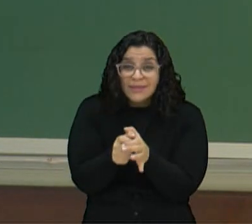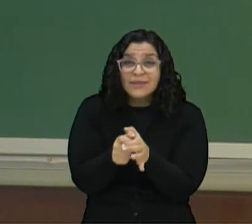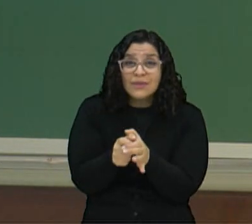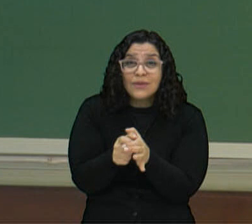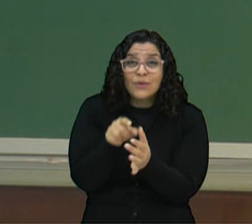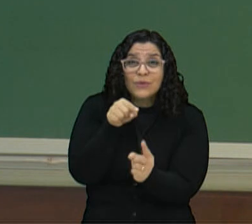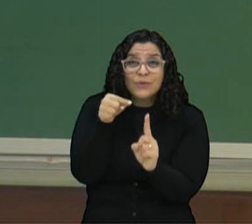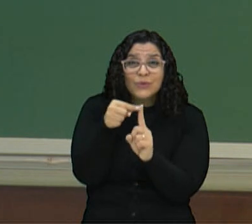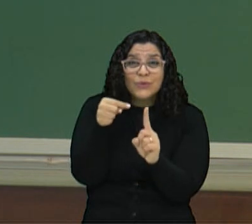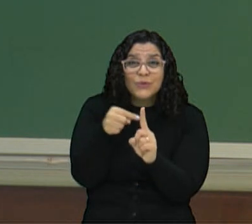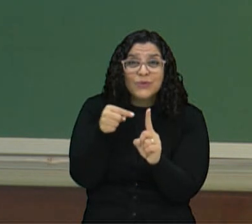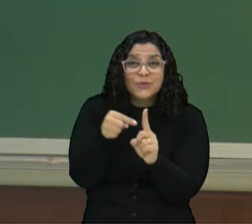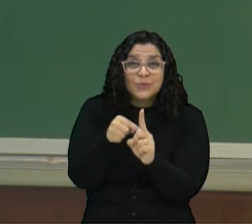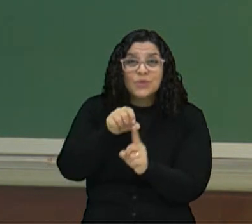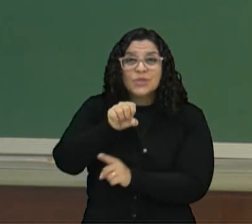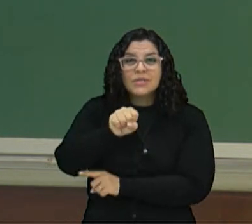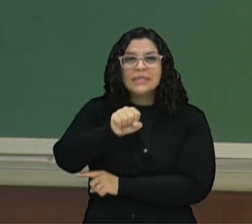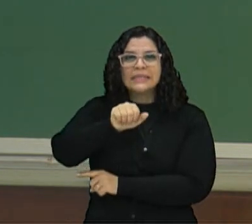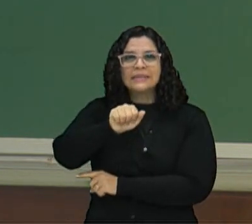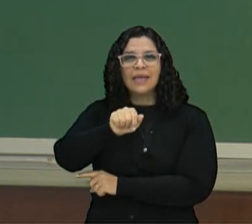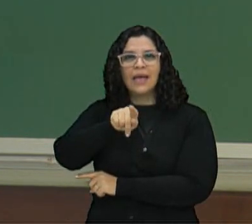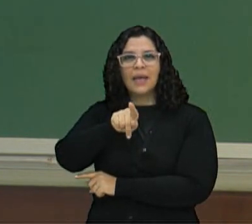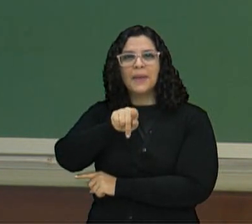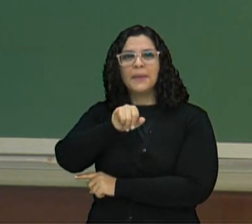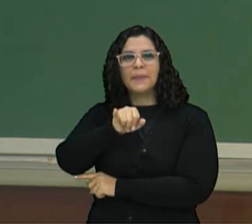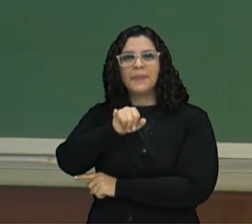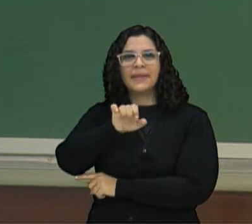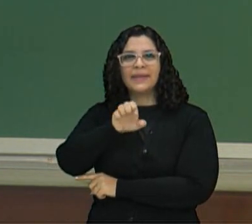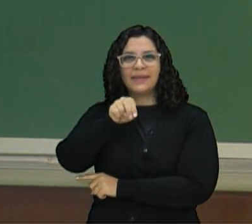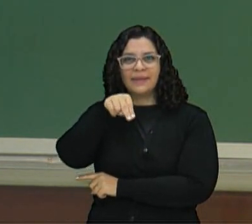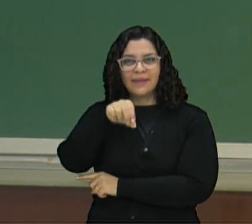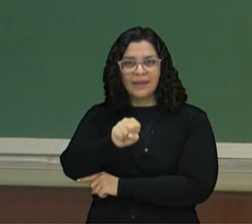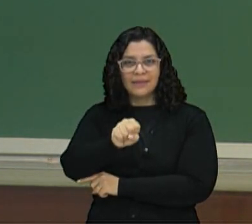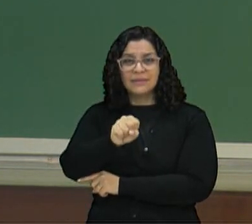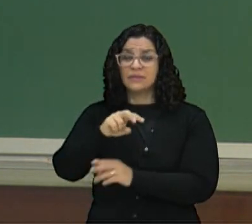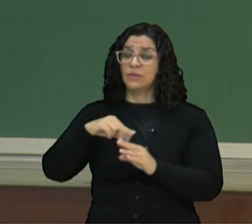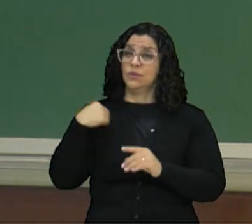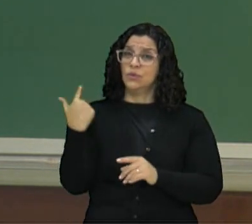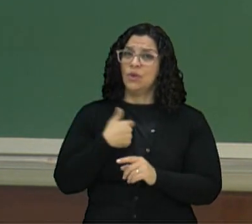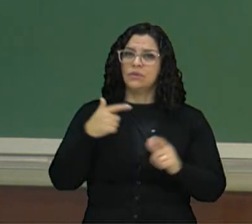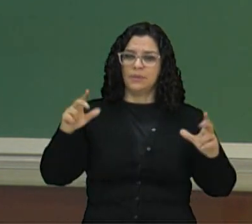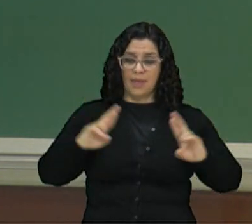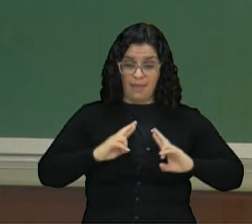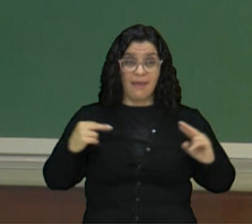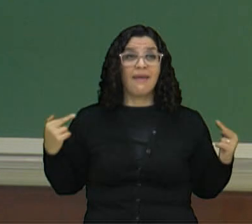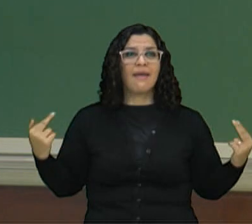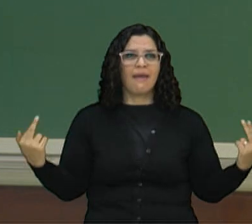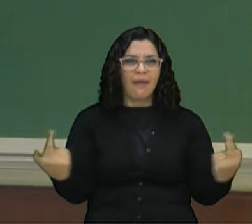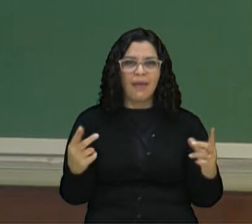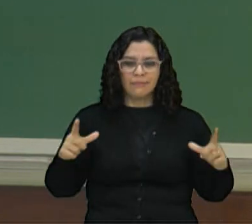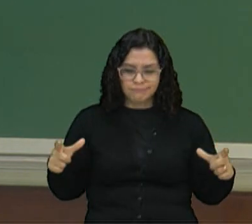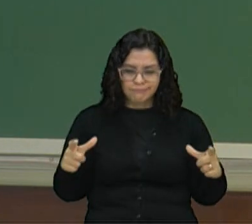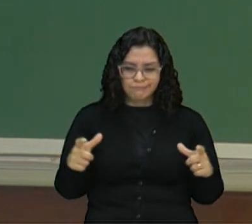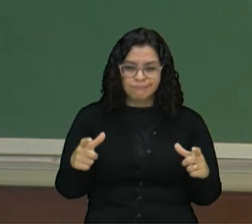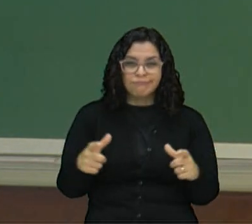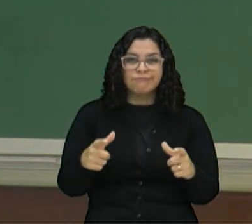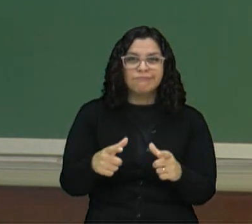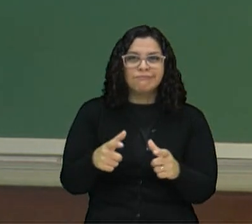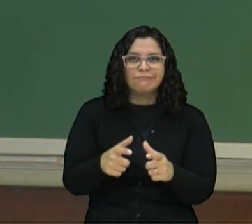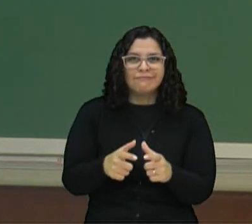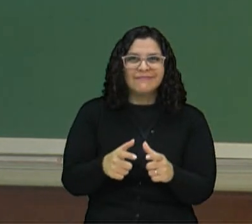Homo sapiens. E sempre que nós escrevemos um gênero de uma espécie, nós escrevemos com a primeira